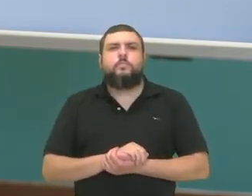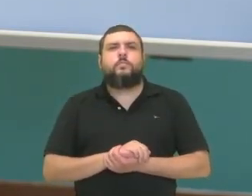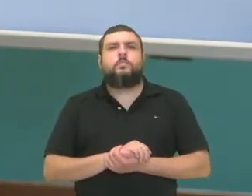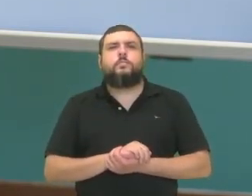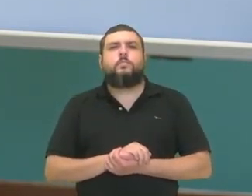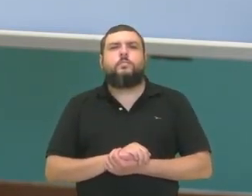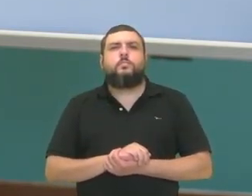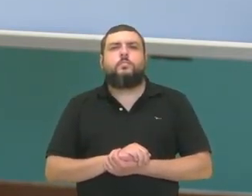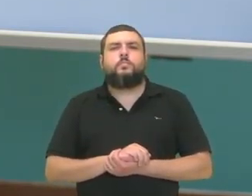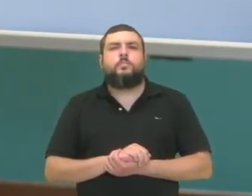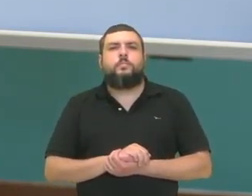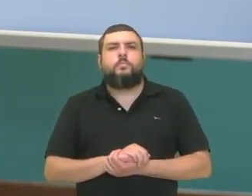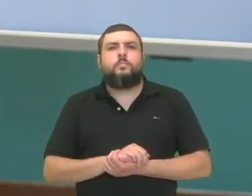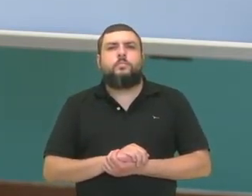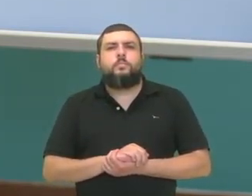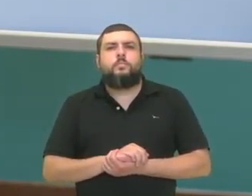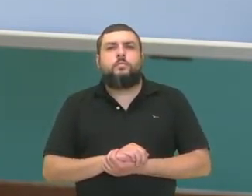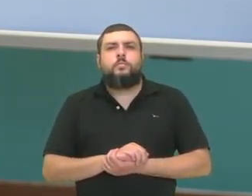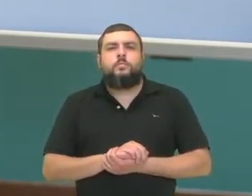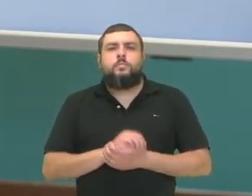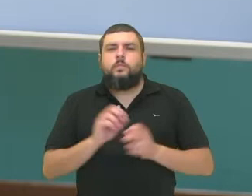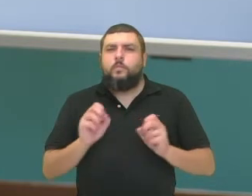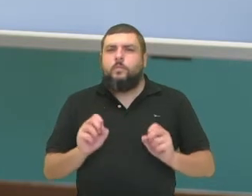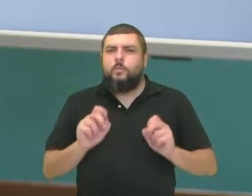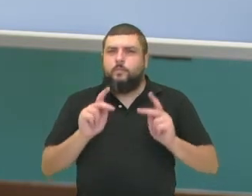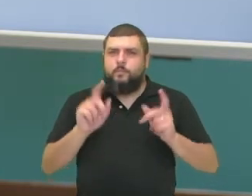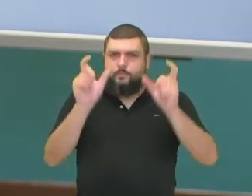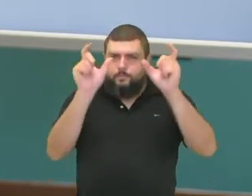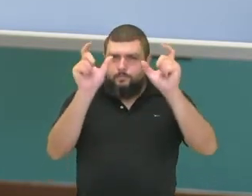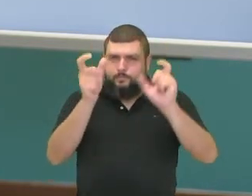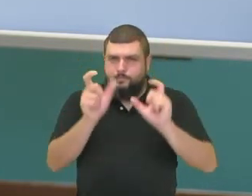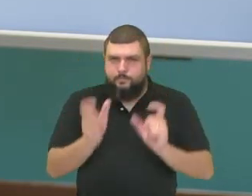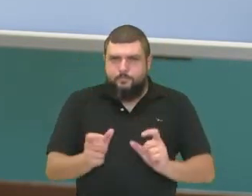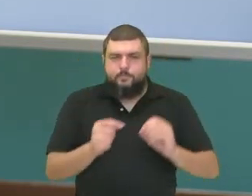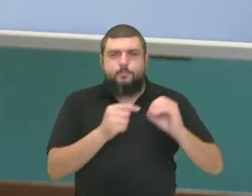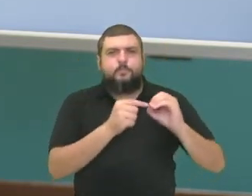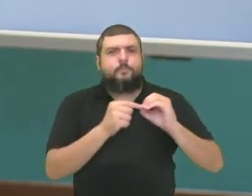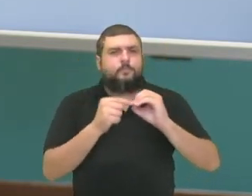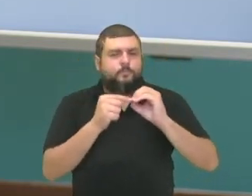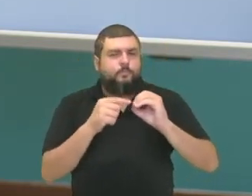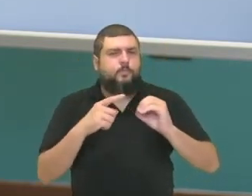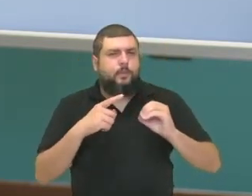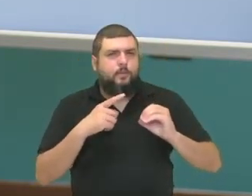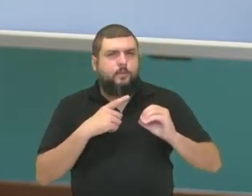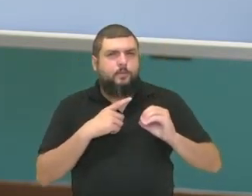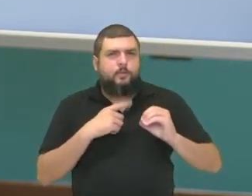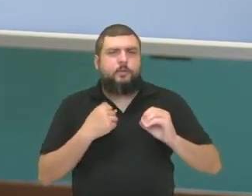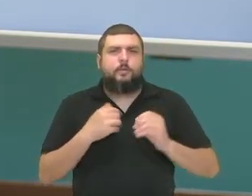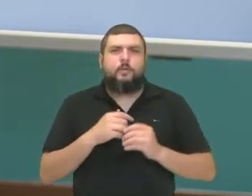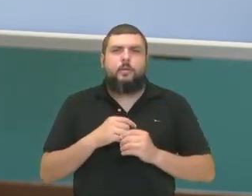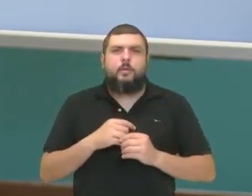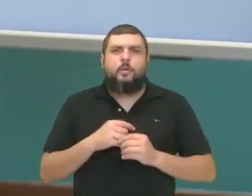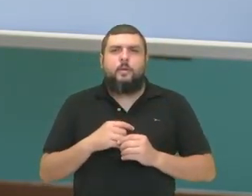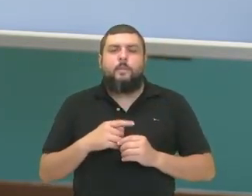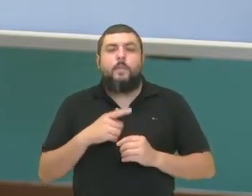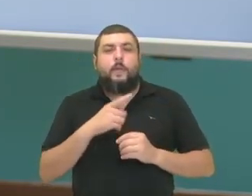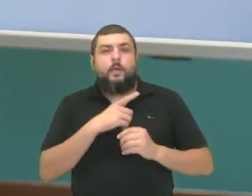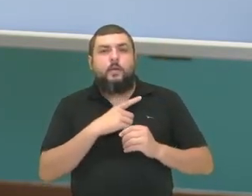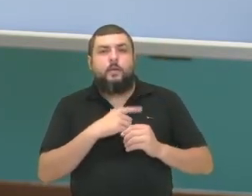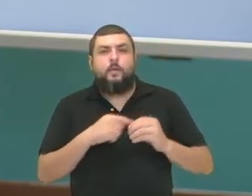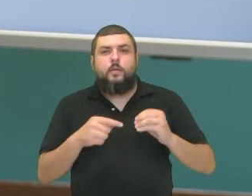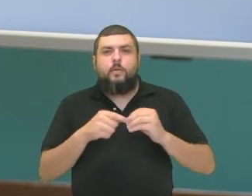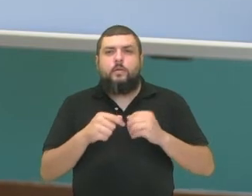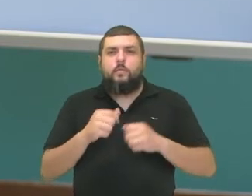Eu quero um pouco mais desta classificação de isomeria. Tá, nós temos esta classificação e temos a